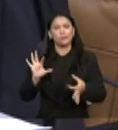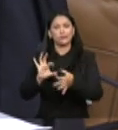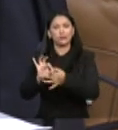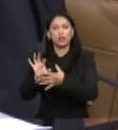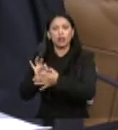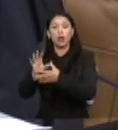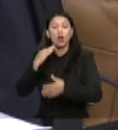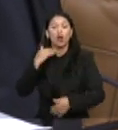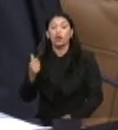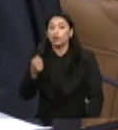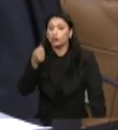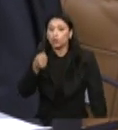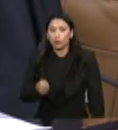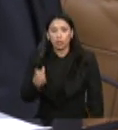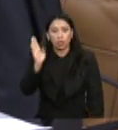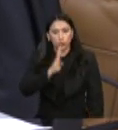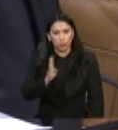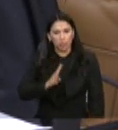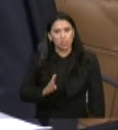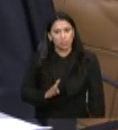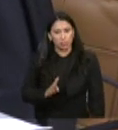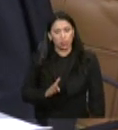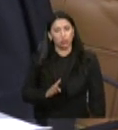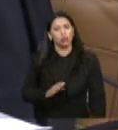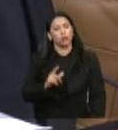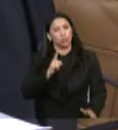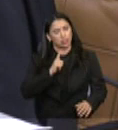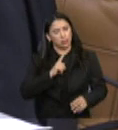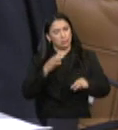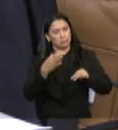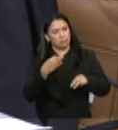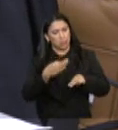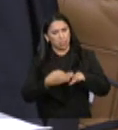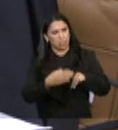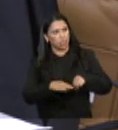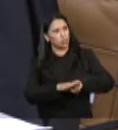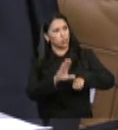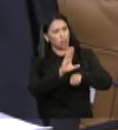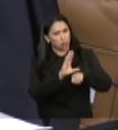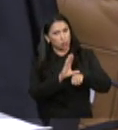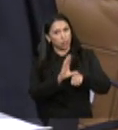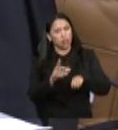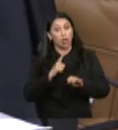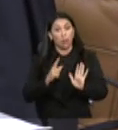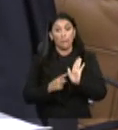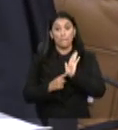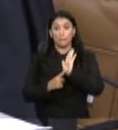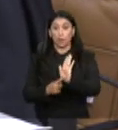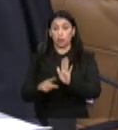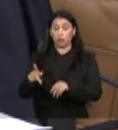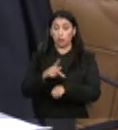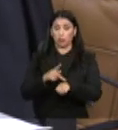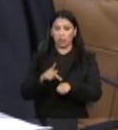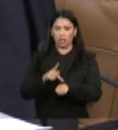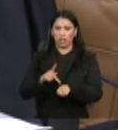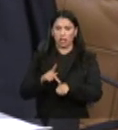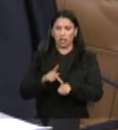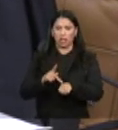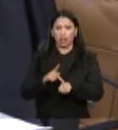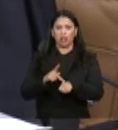juiz no Brasil magistrado da Constituição e esta define o país como um estado